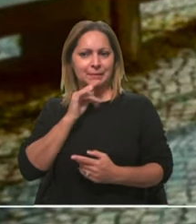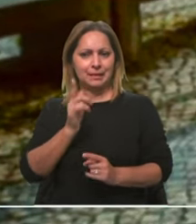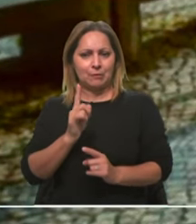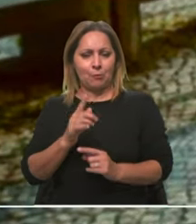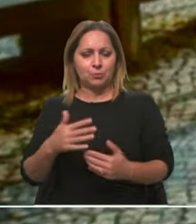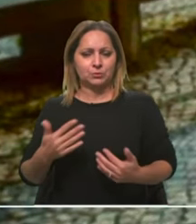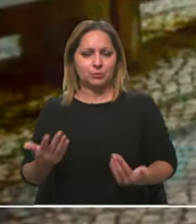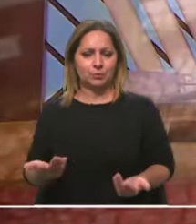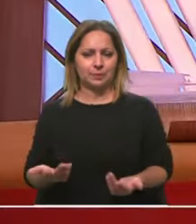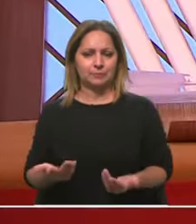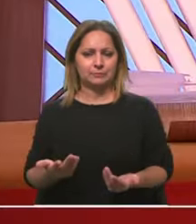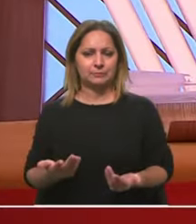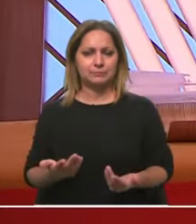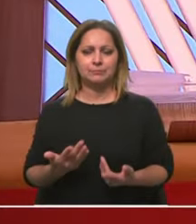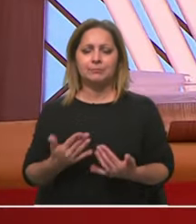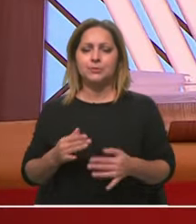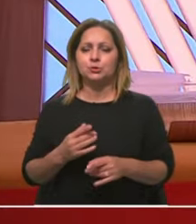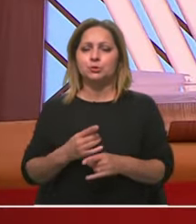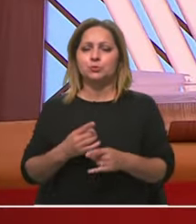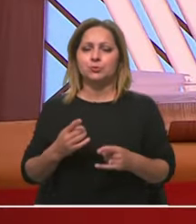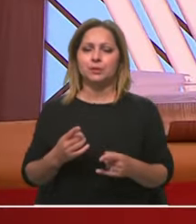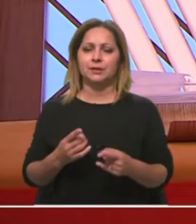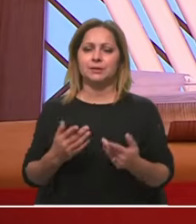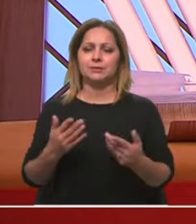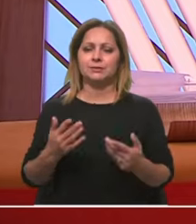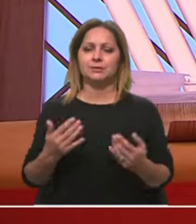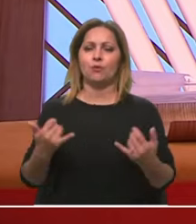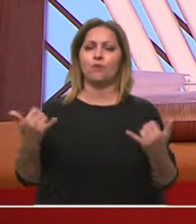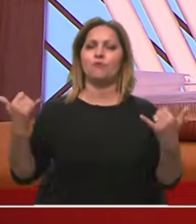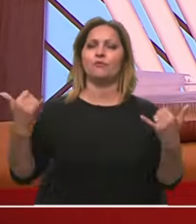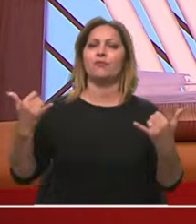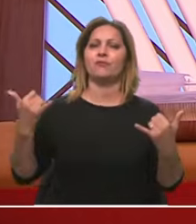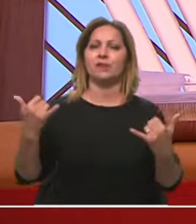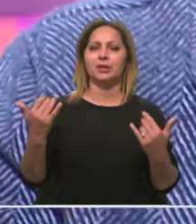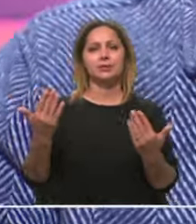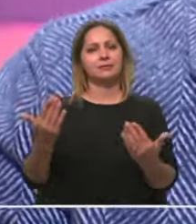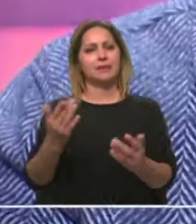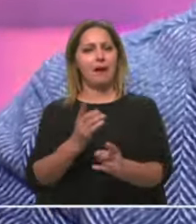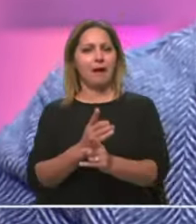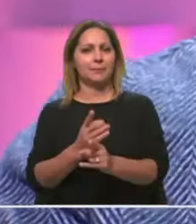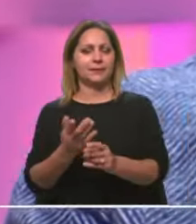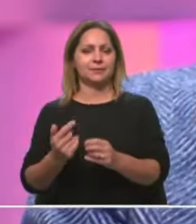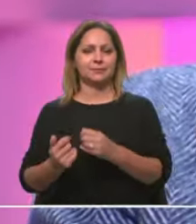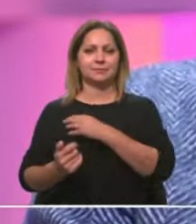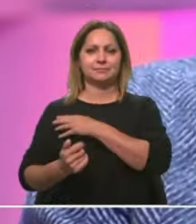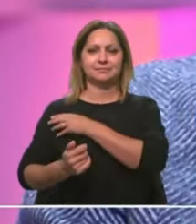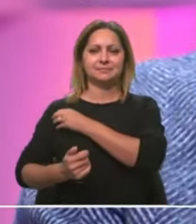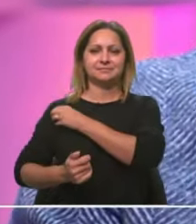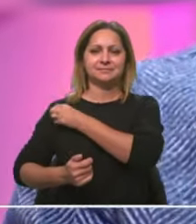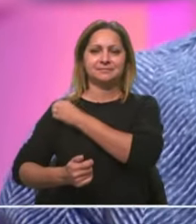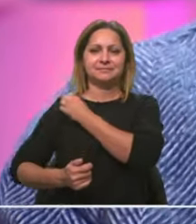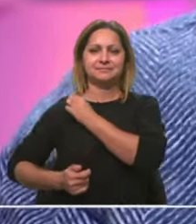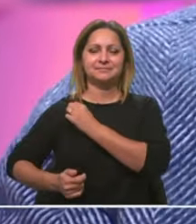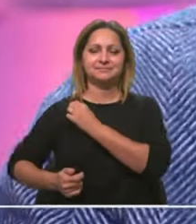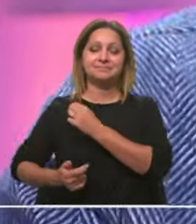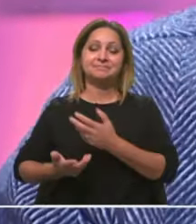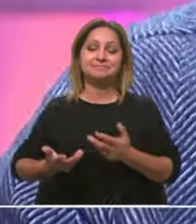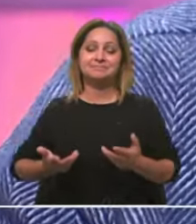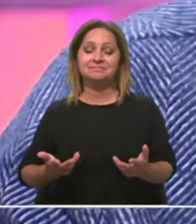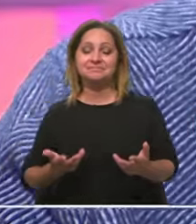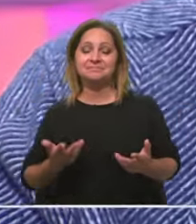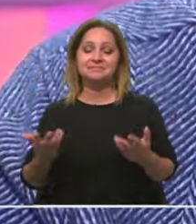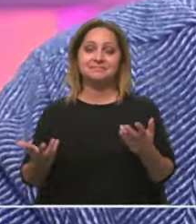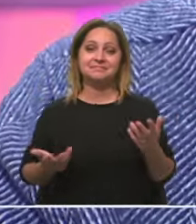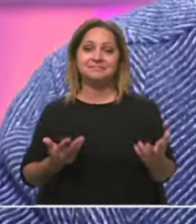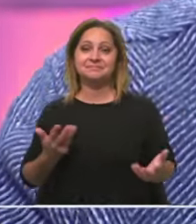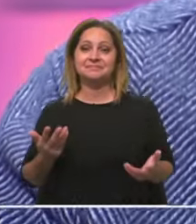e eu Mas porquê São cool ainda ainda não estou muito machucadas ainda estou muito machucadas